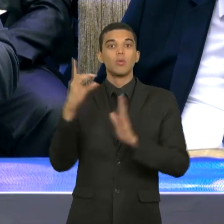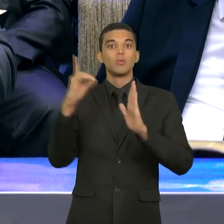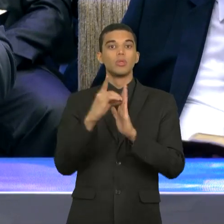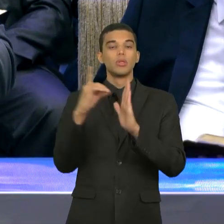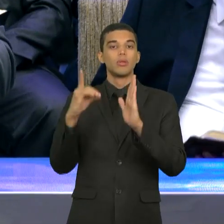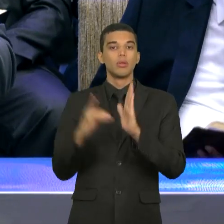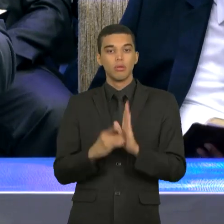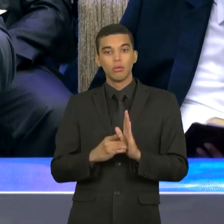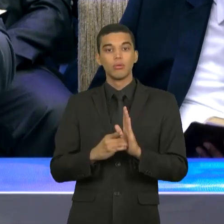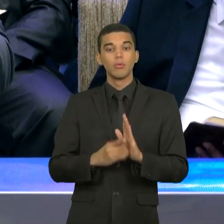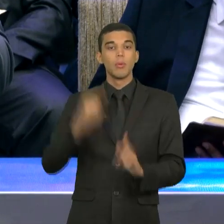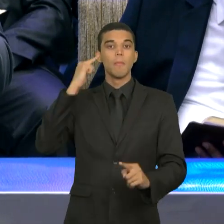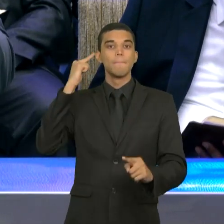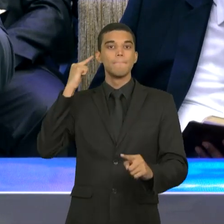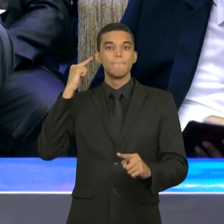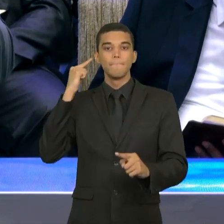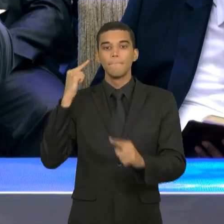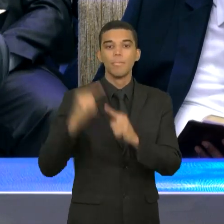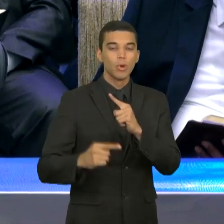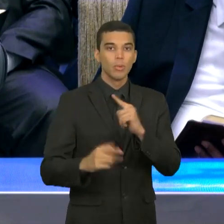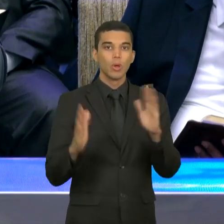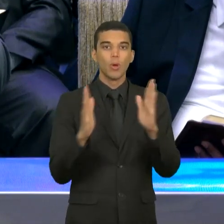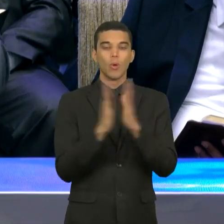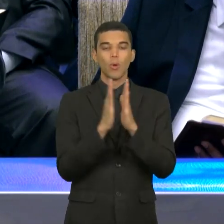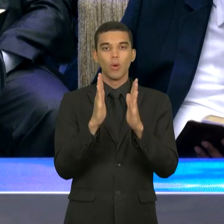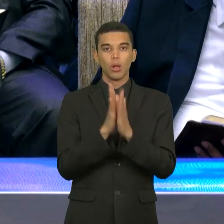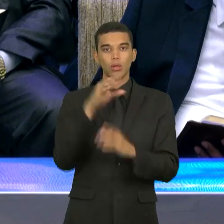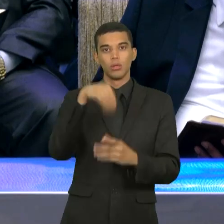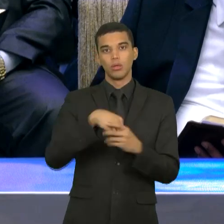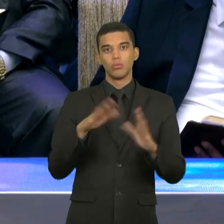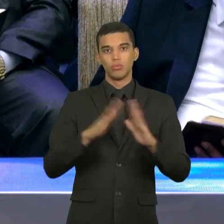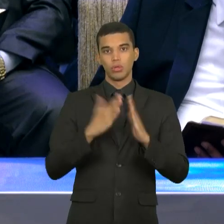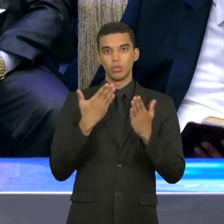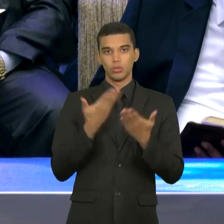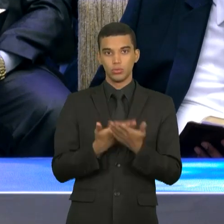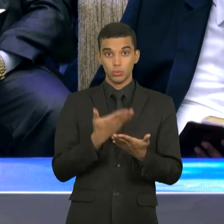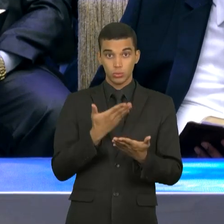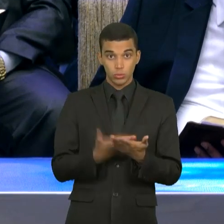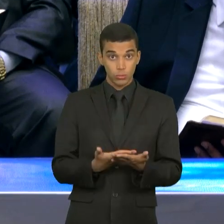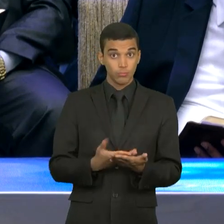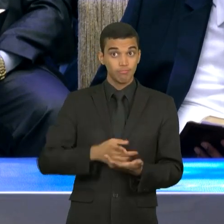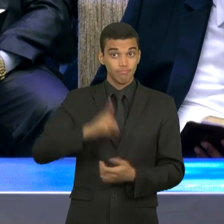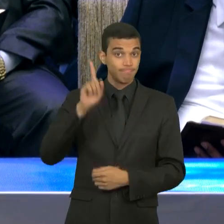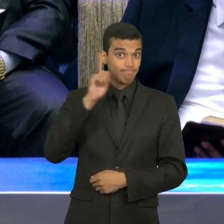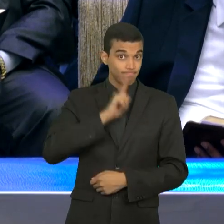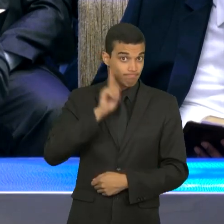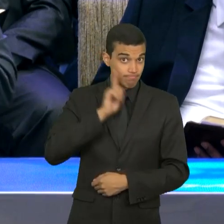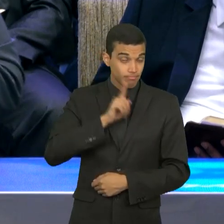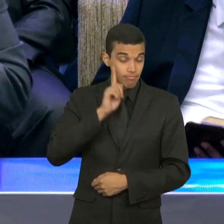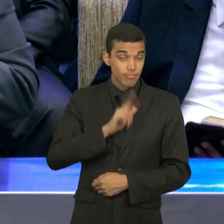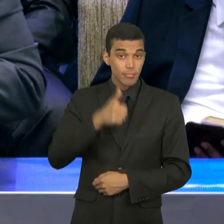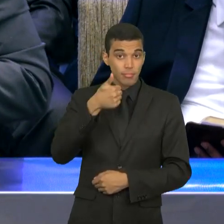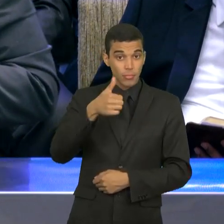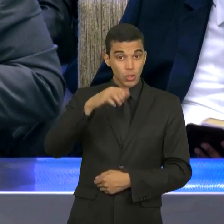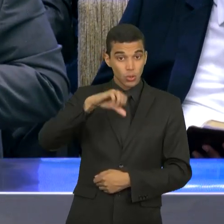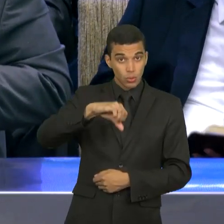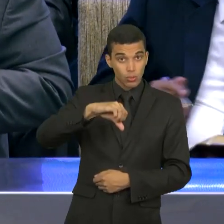da república de proibindo oração na escola pública nos Estados Unidos da América em